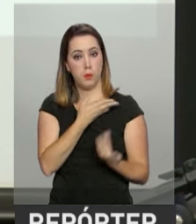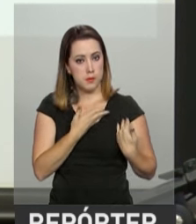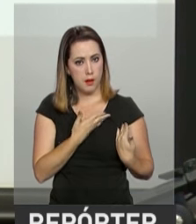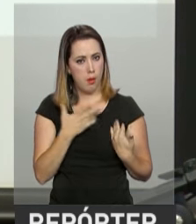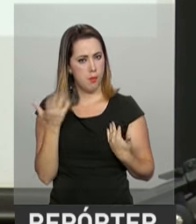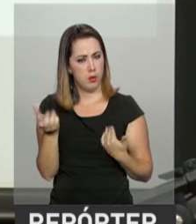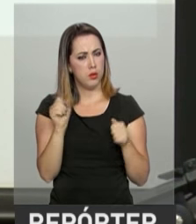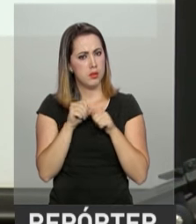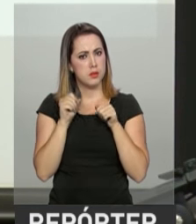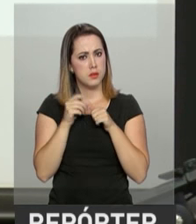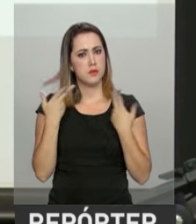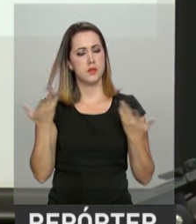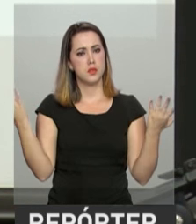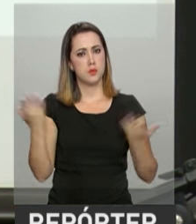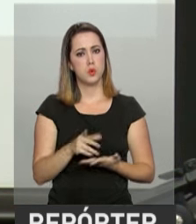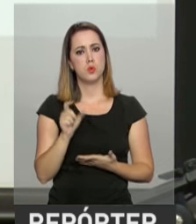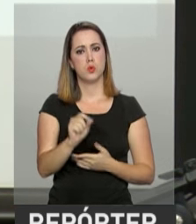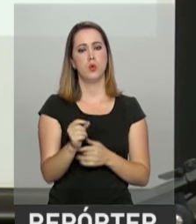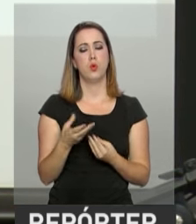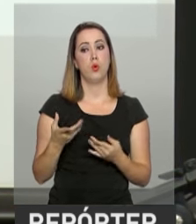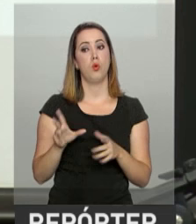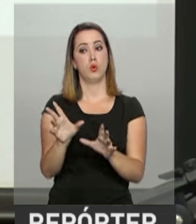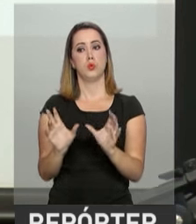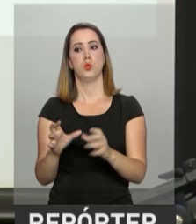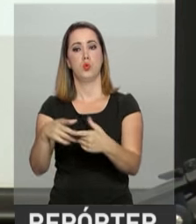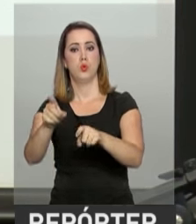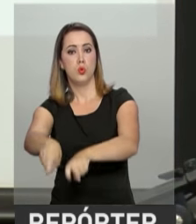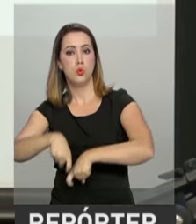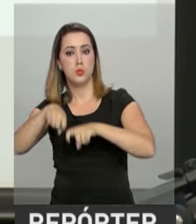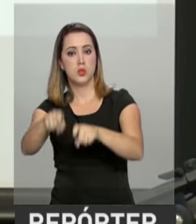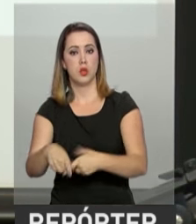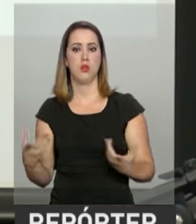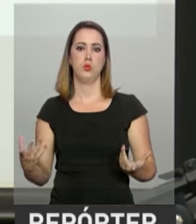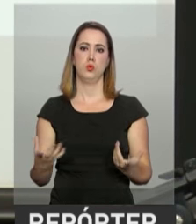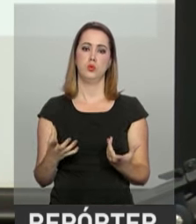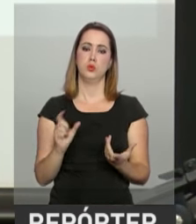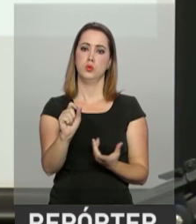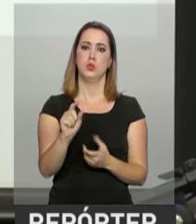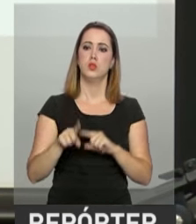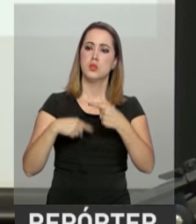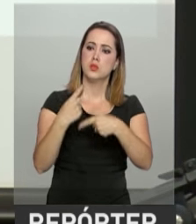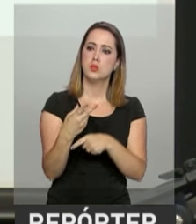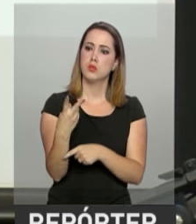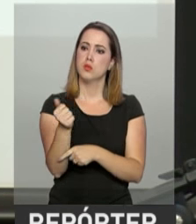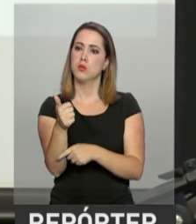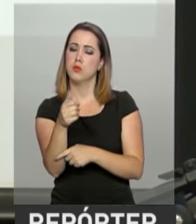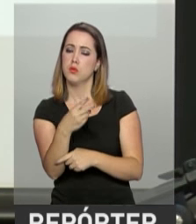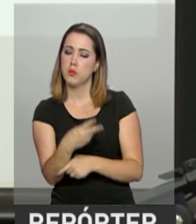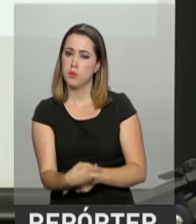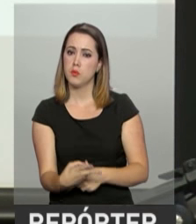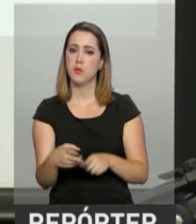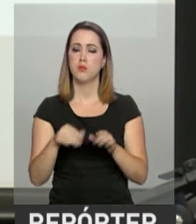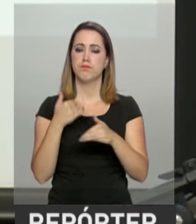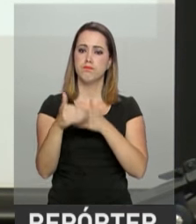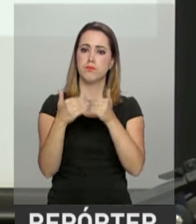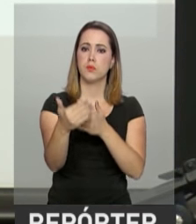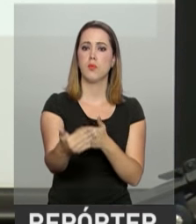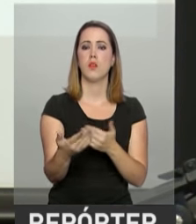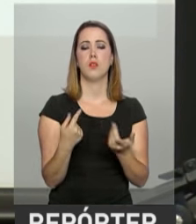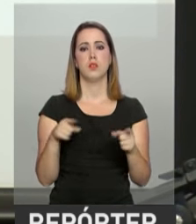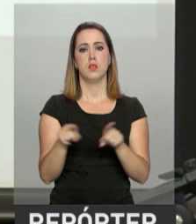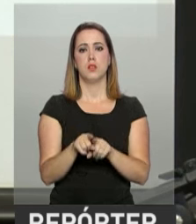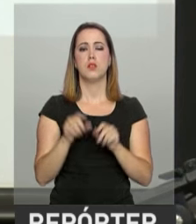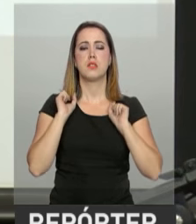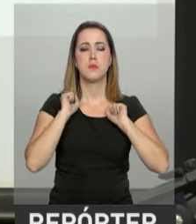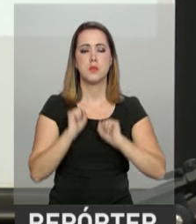fazemos o que fizemos hoje para os agricultores tentaremos fazer mais de 2012 para frente e faremos o que